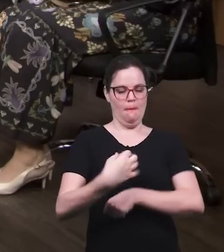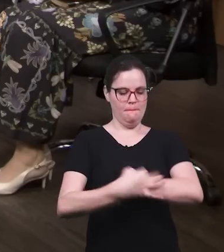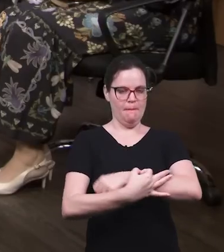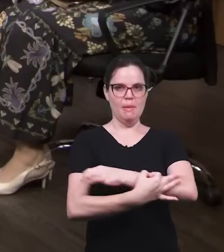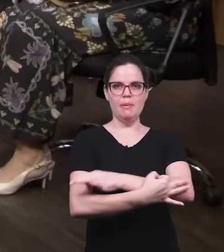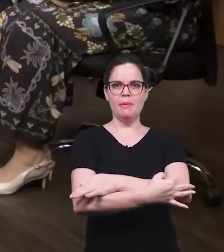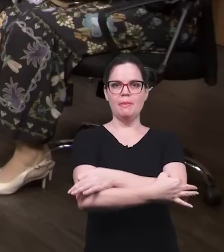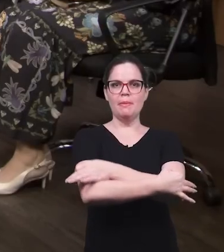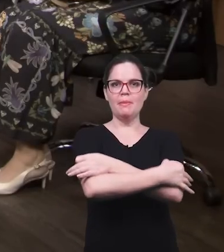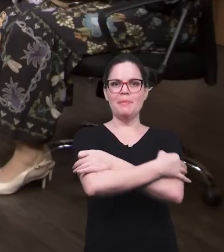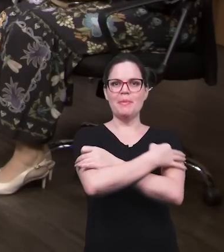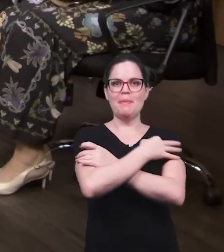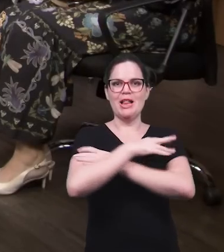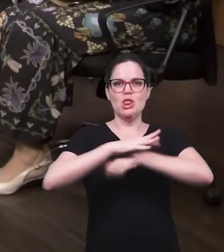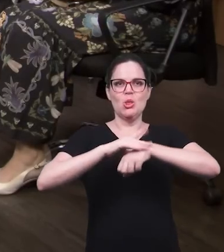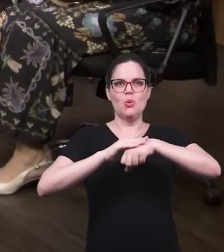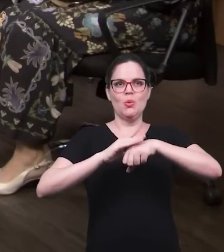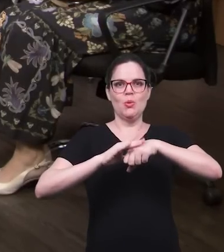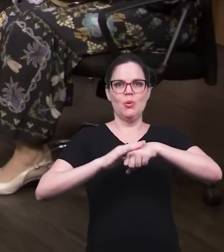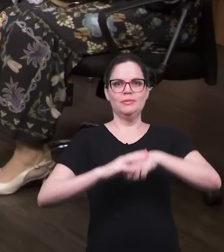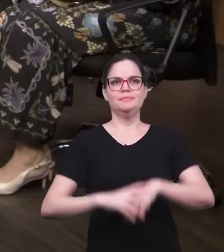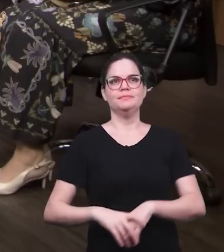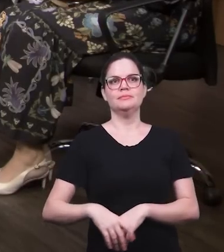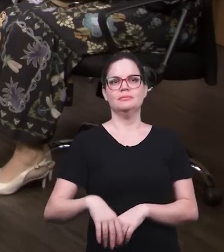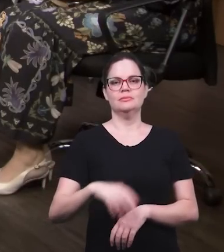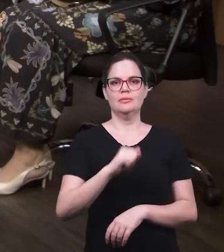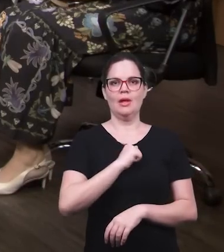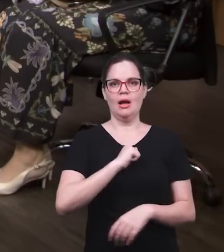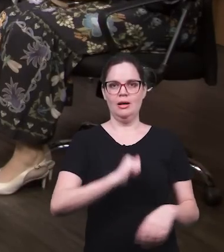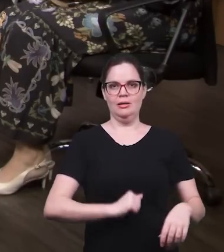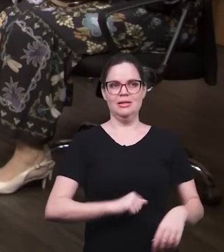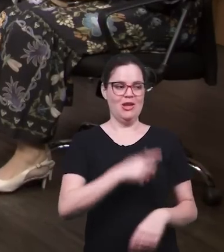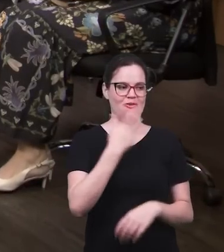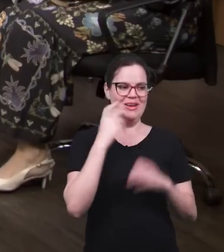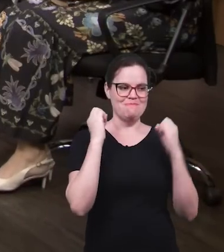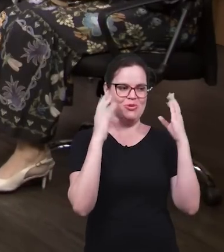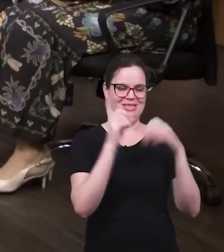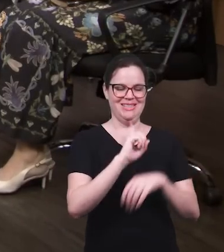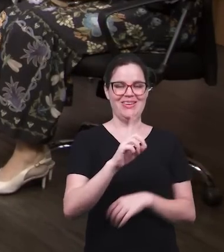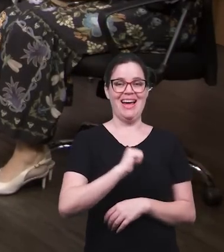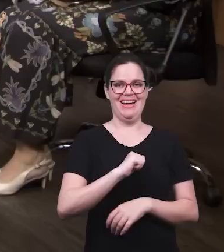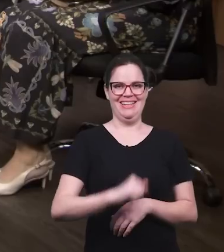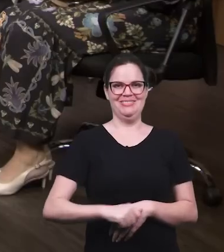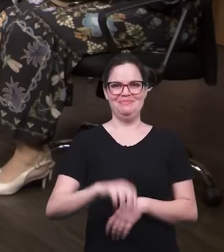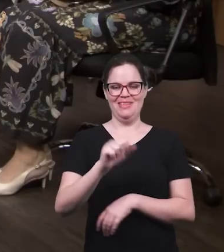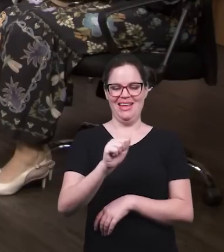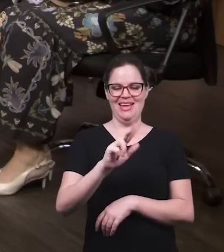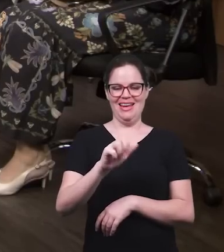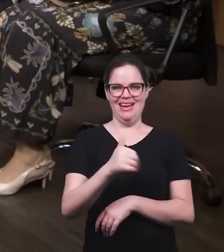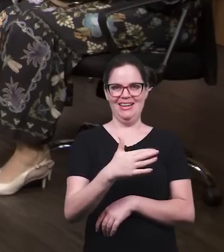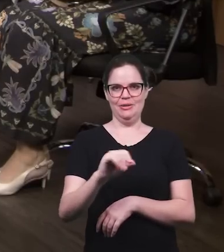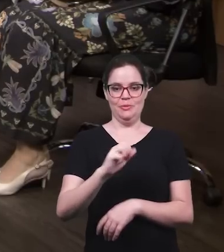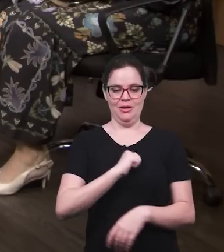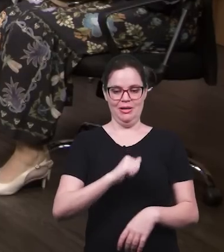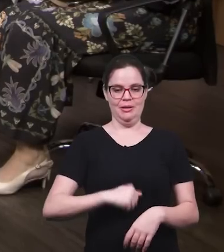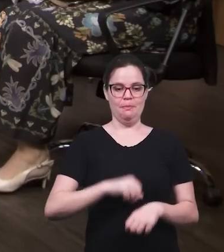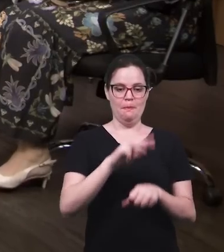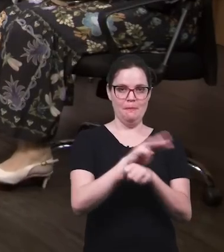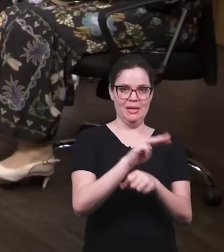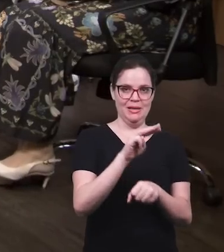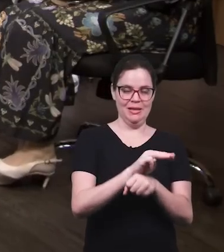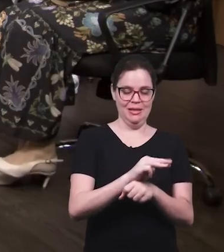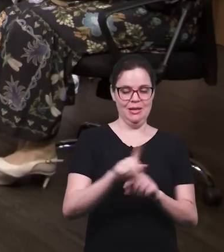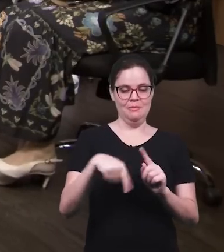eles quebraram o princípio da autoridade. Miriam e Arão. Eu falei Arão, falei o quê? Moisés. Miriam